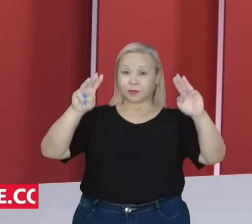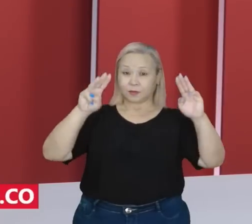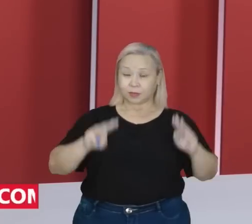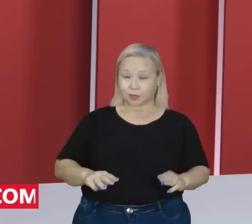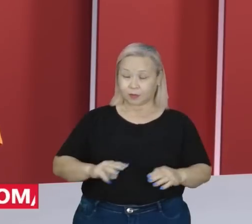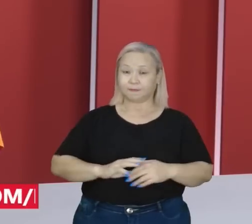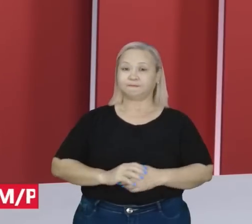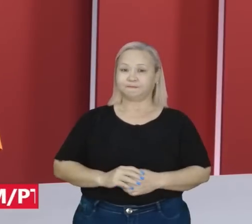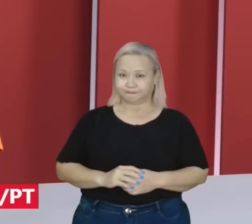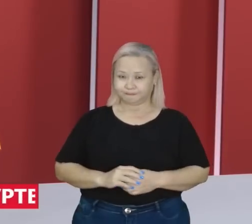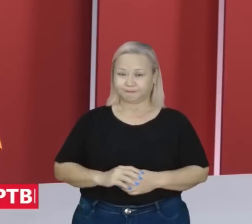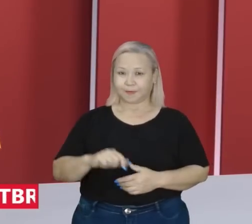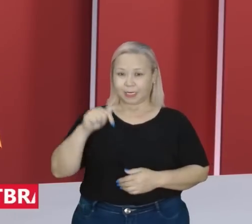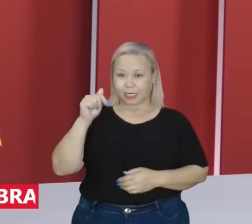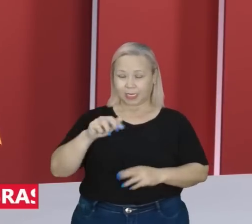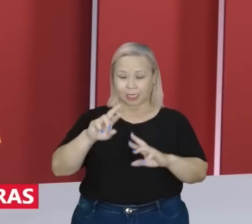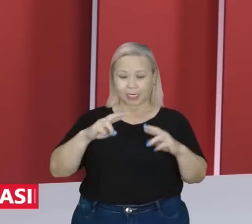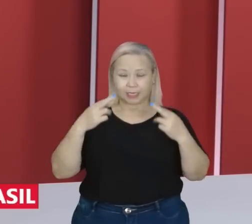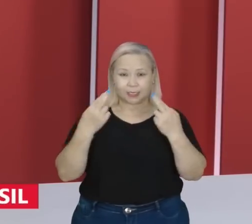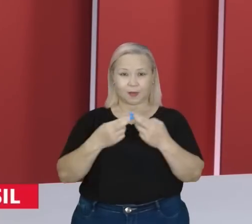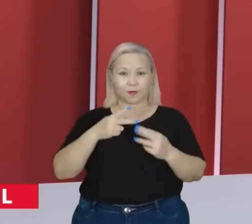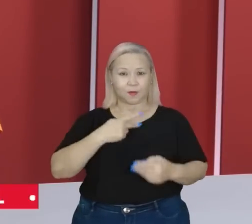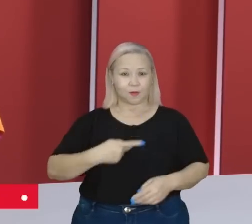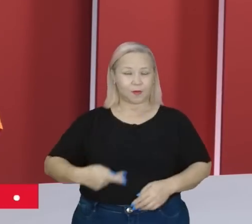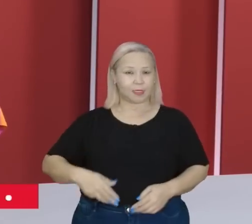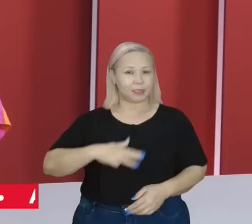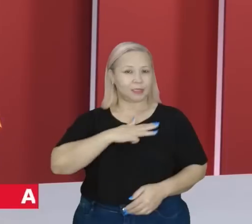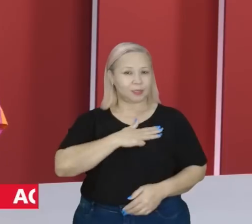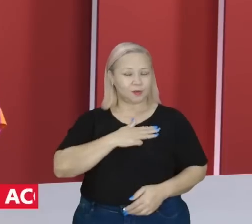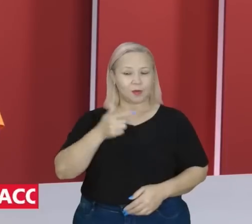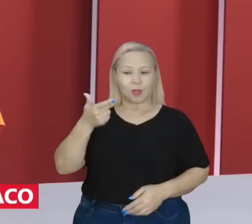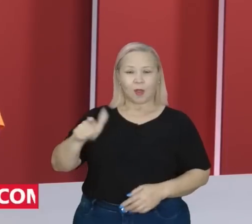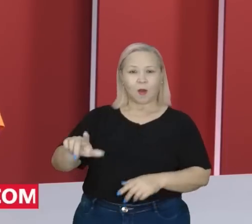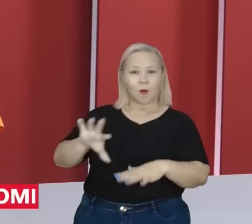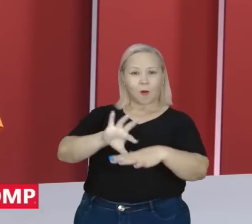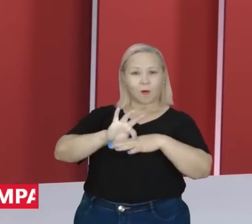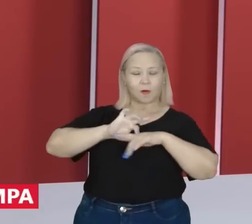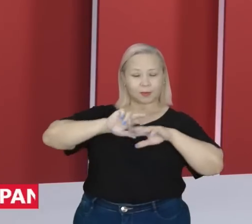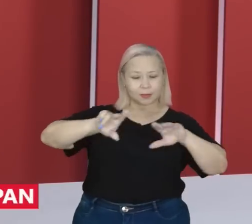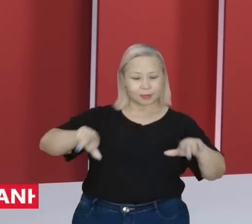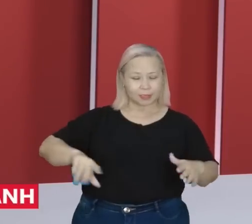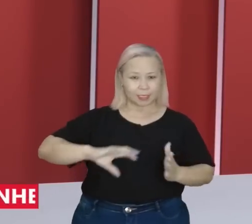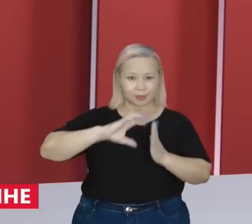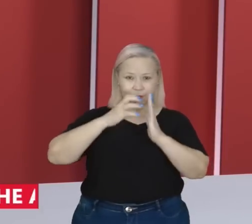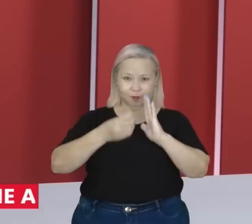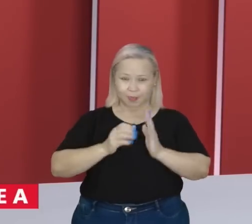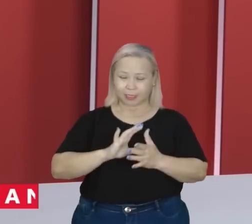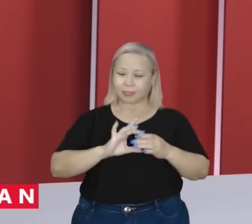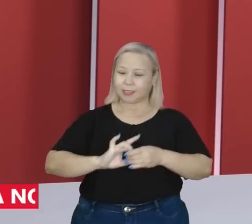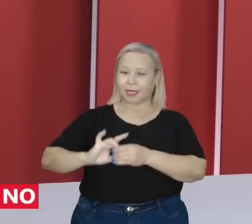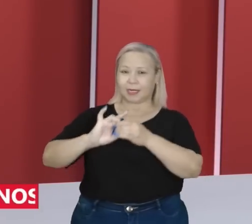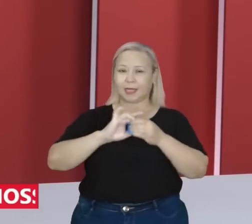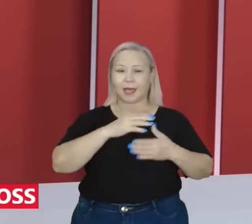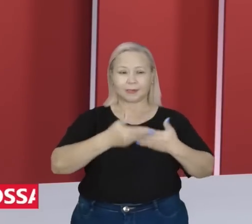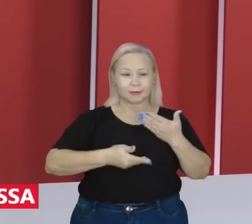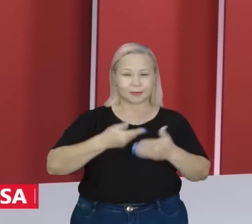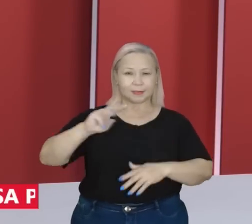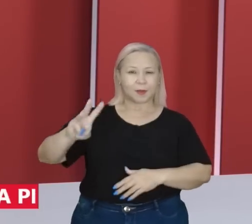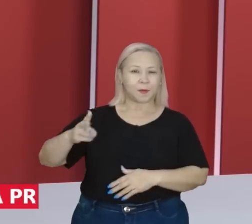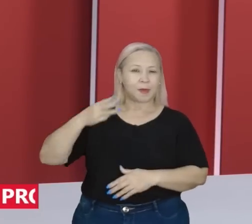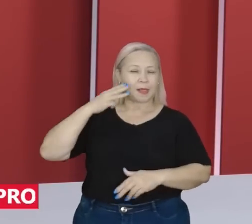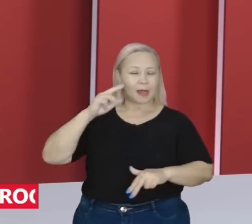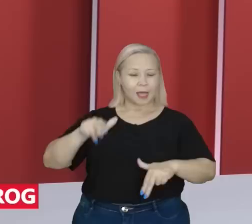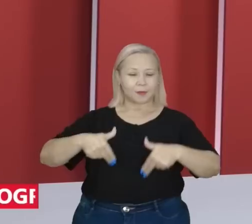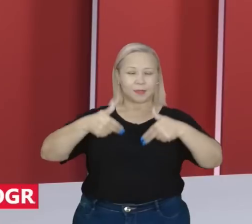Ulisses Guimarães, onde se reuniram o presidente Lula, outras lideranças do partido, aliados e milhares de